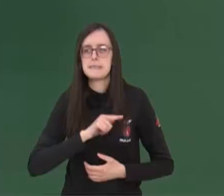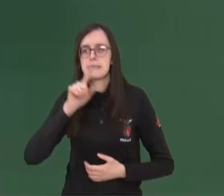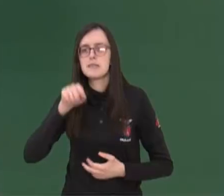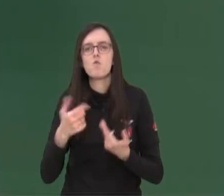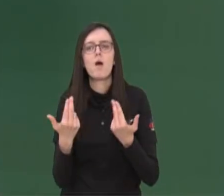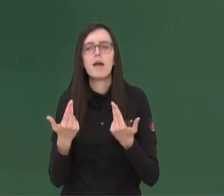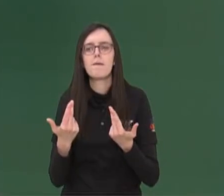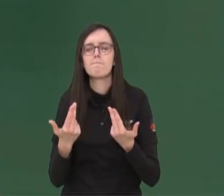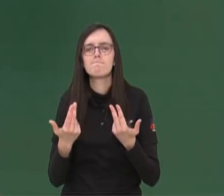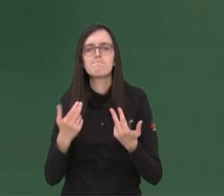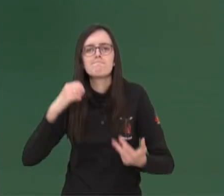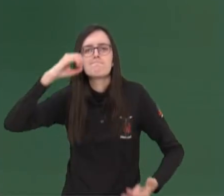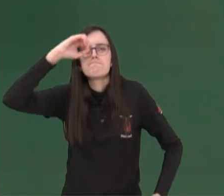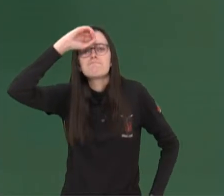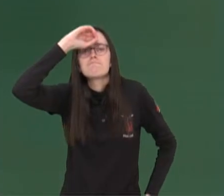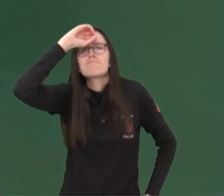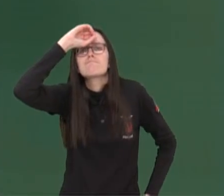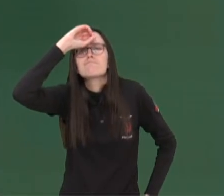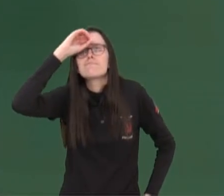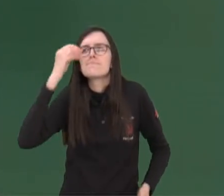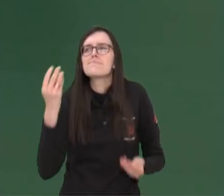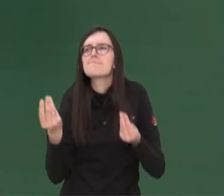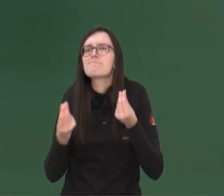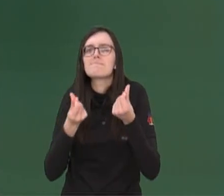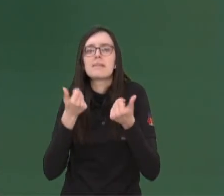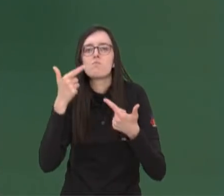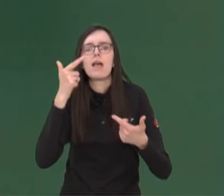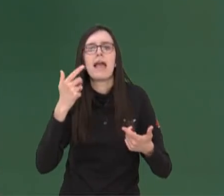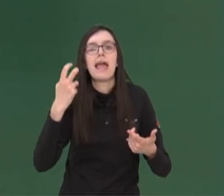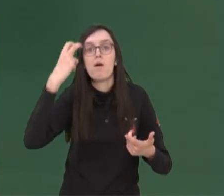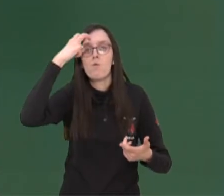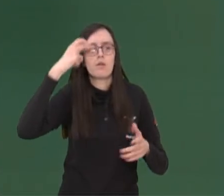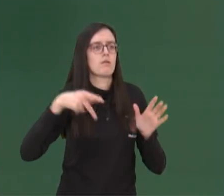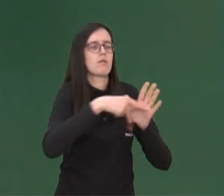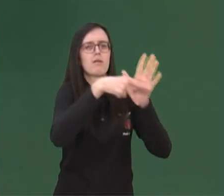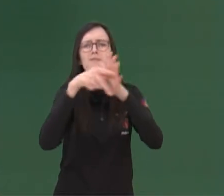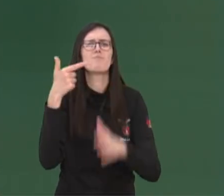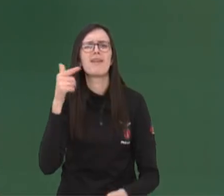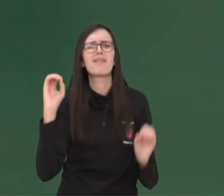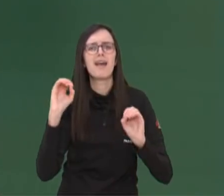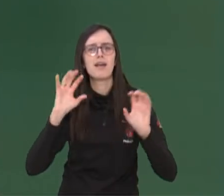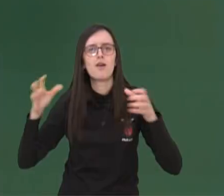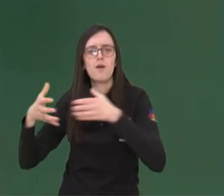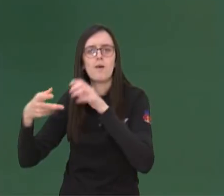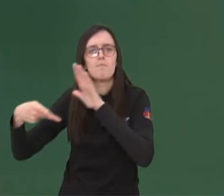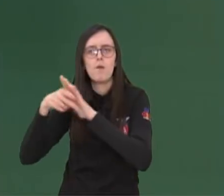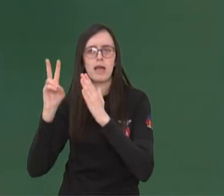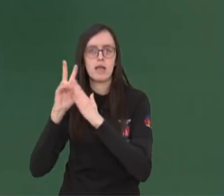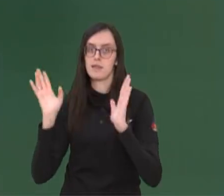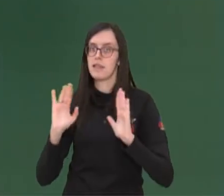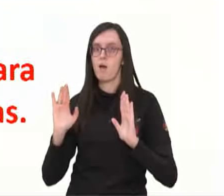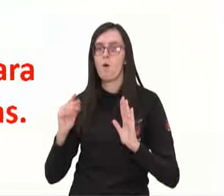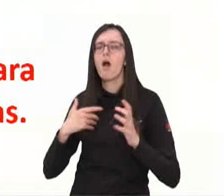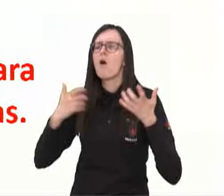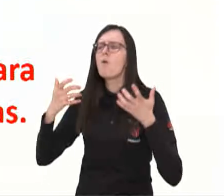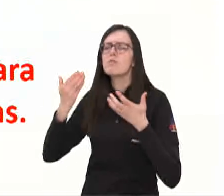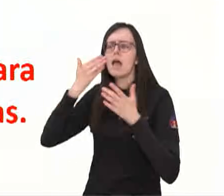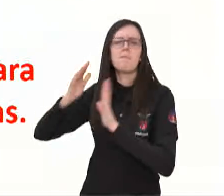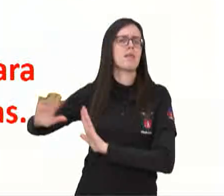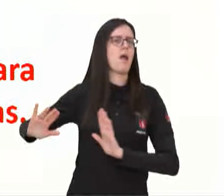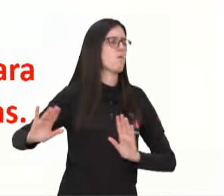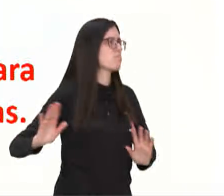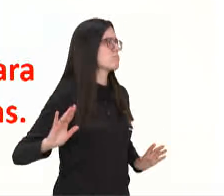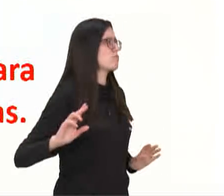uma ignorância com relação às culturas de cada tribo. Não queremos saber dessa